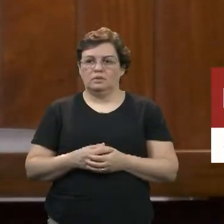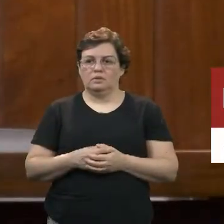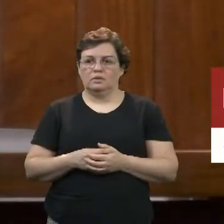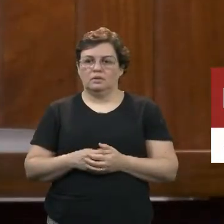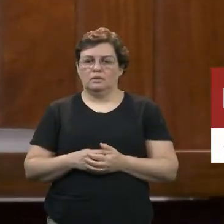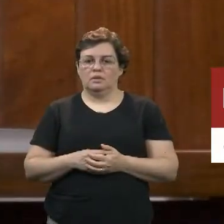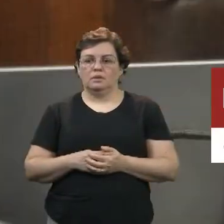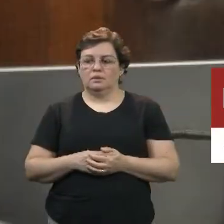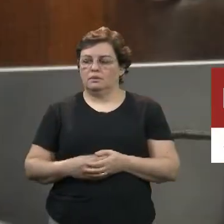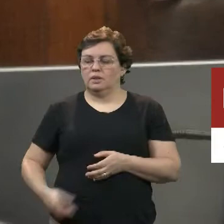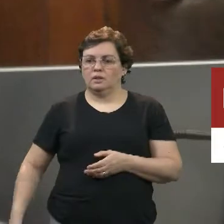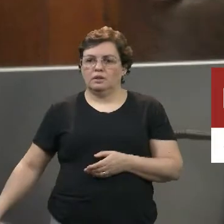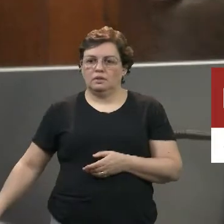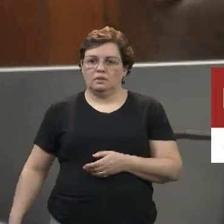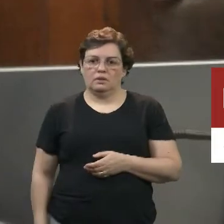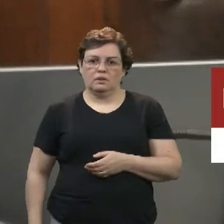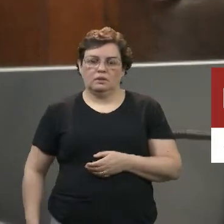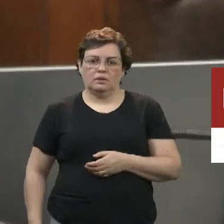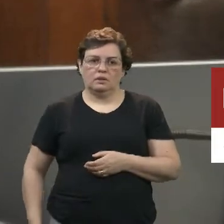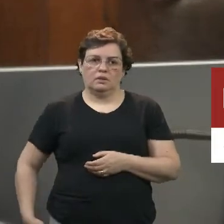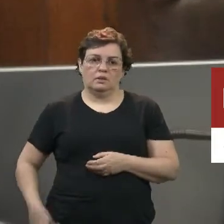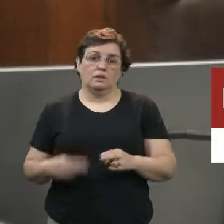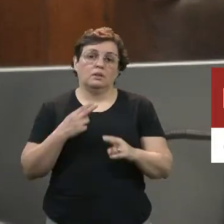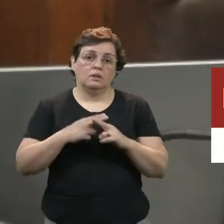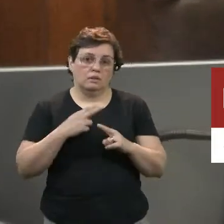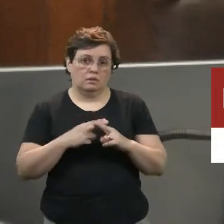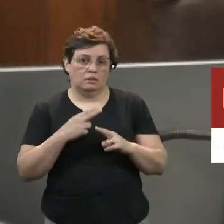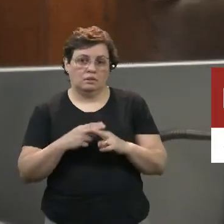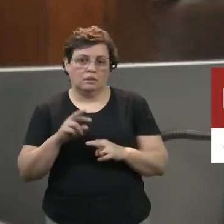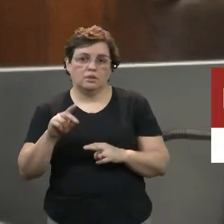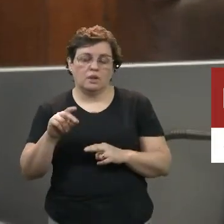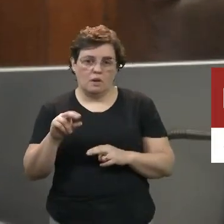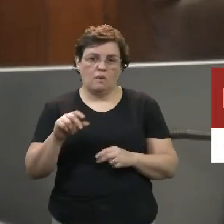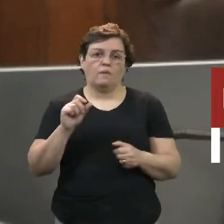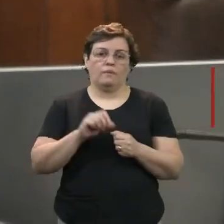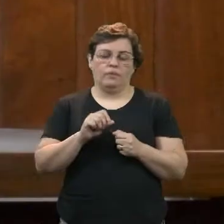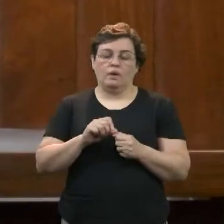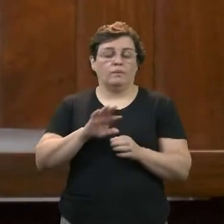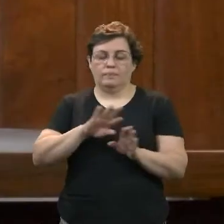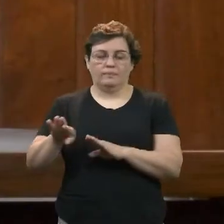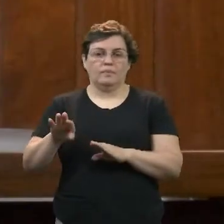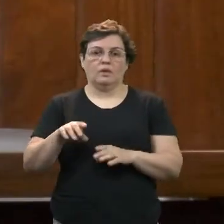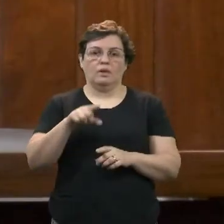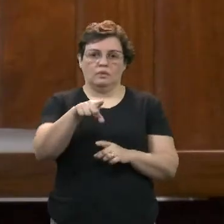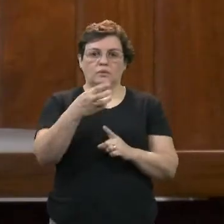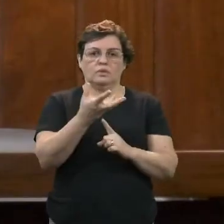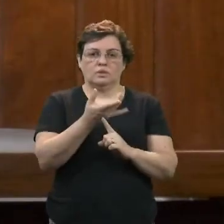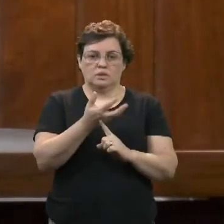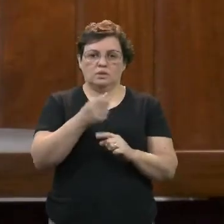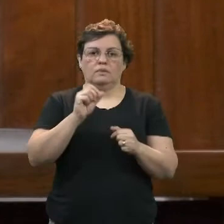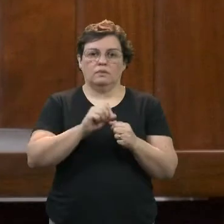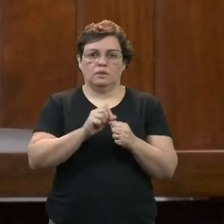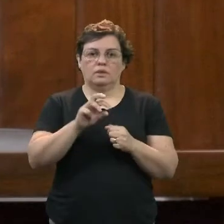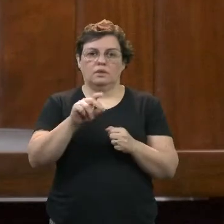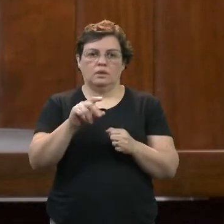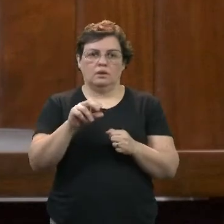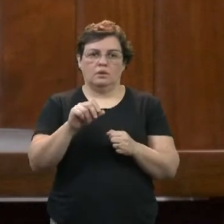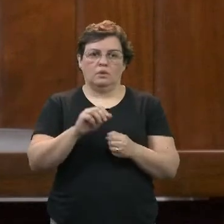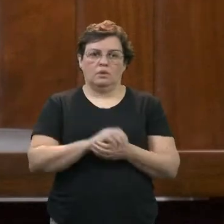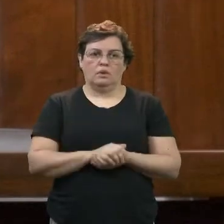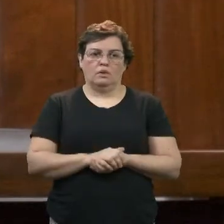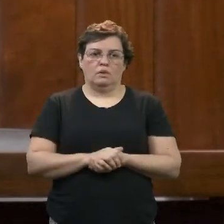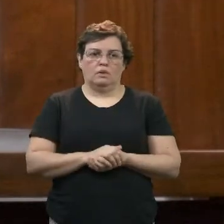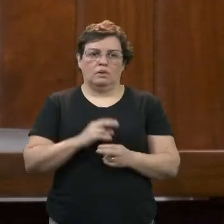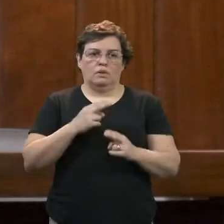também na linha da Caixa Econômica Federal fariam a repactuação sim e já teria uma ideia de